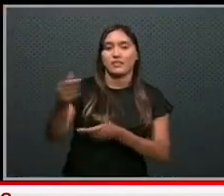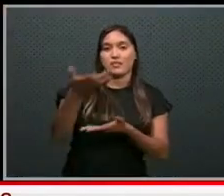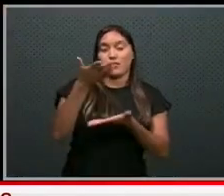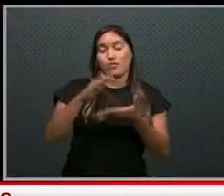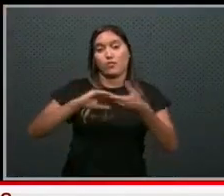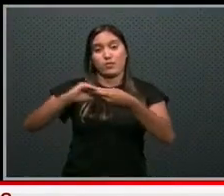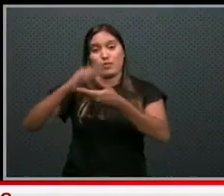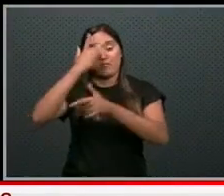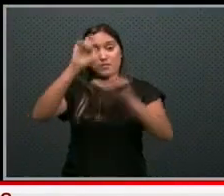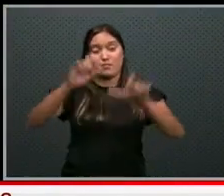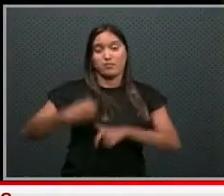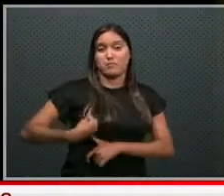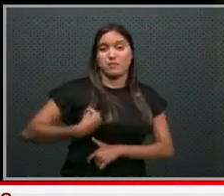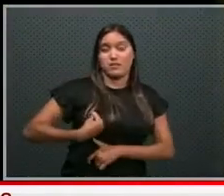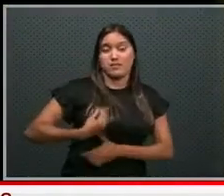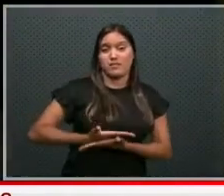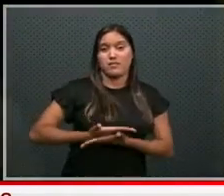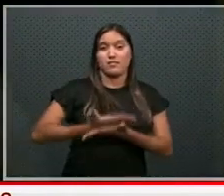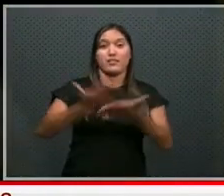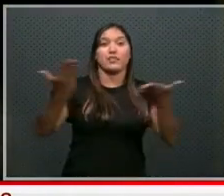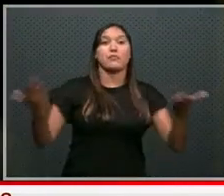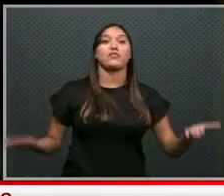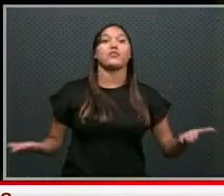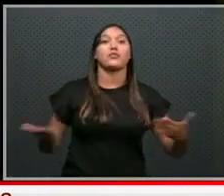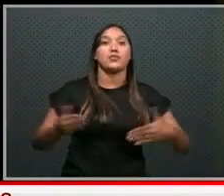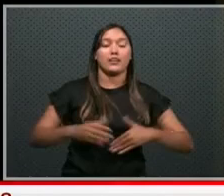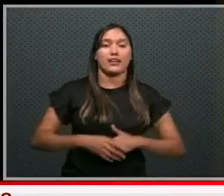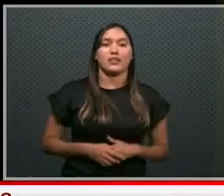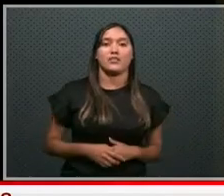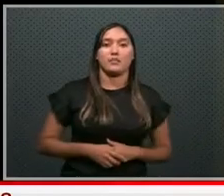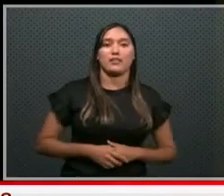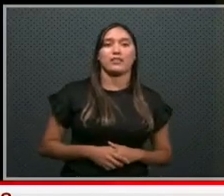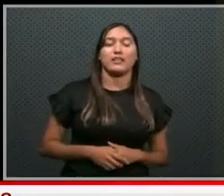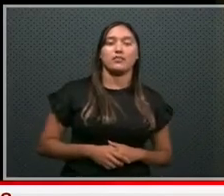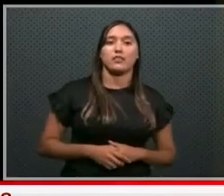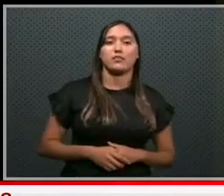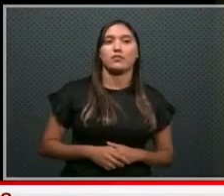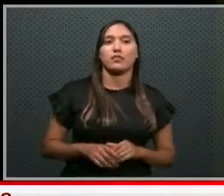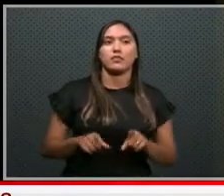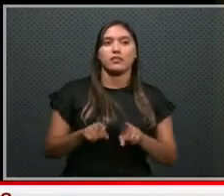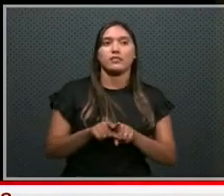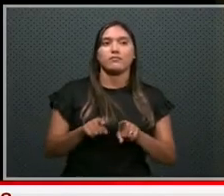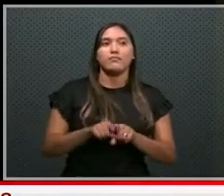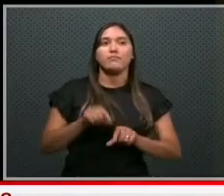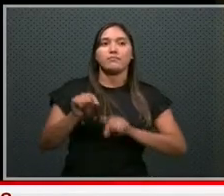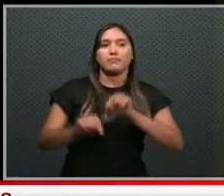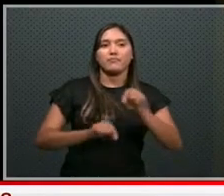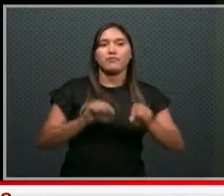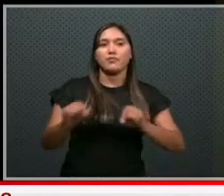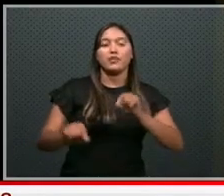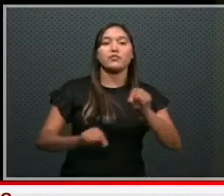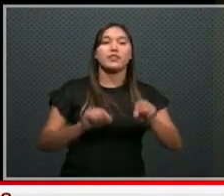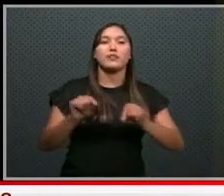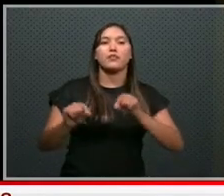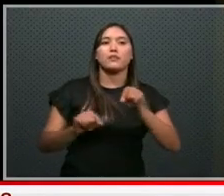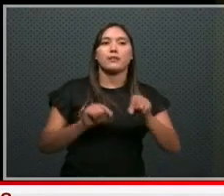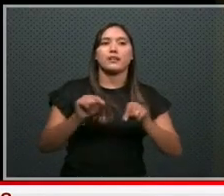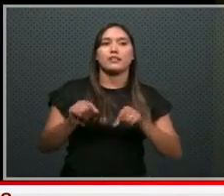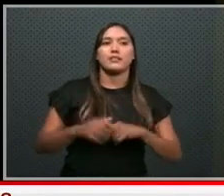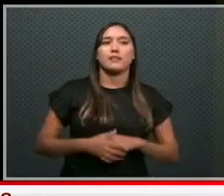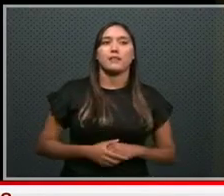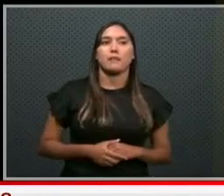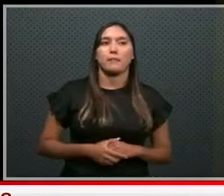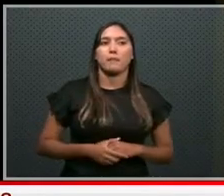e todas as presentes e na mesa Artemis Luiz superintendente da Caixa Econômica Federal do Pará